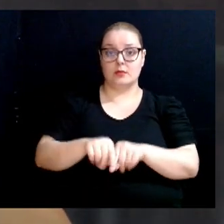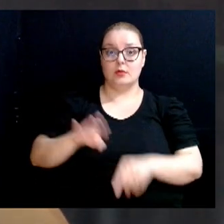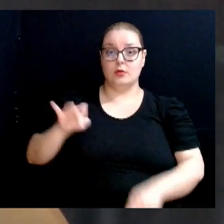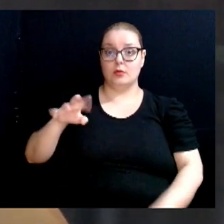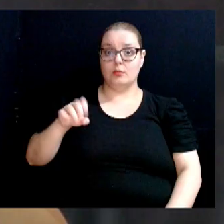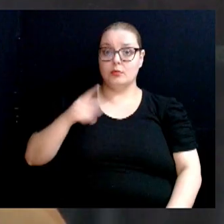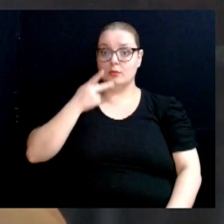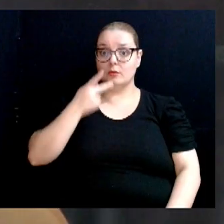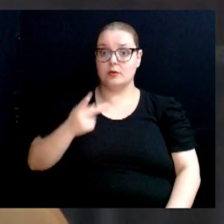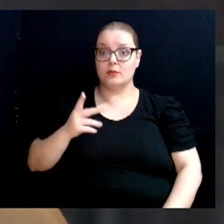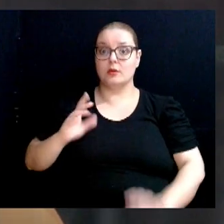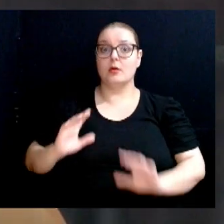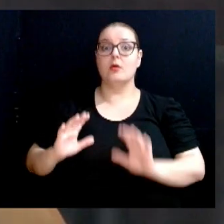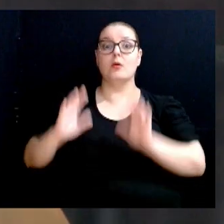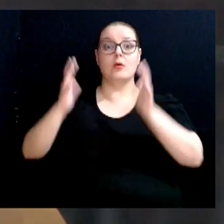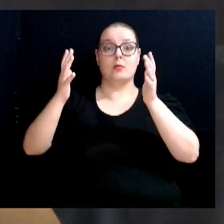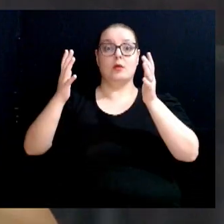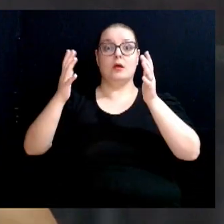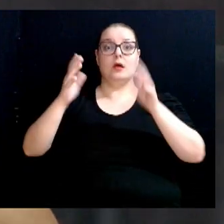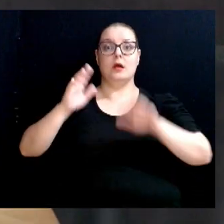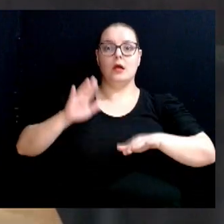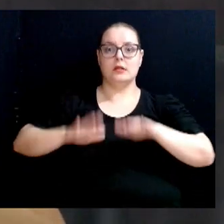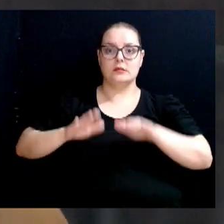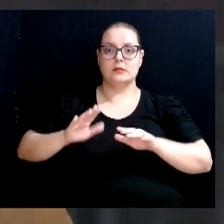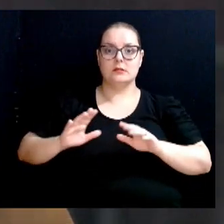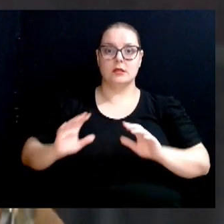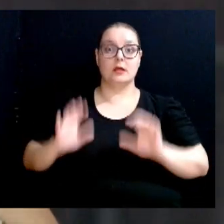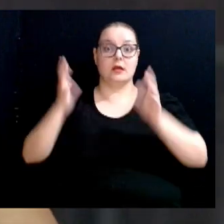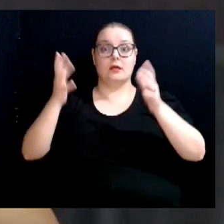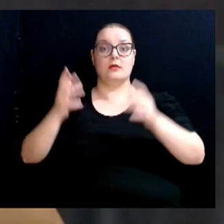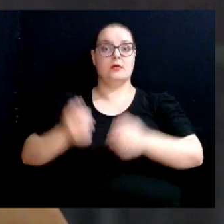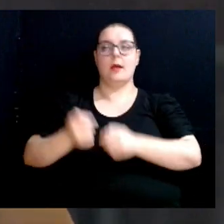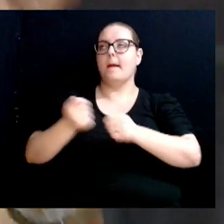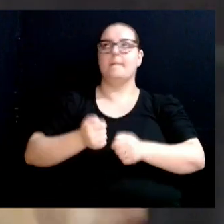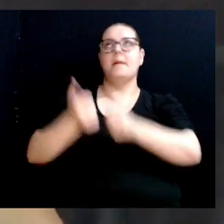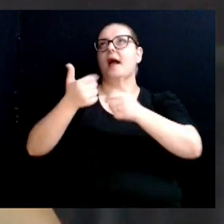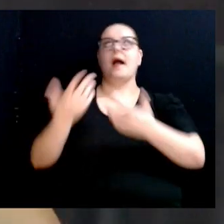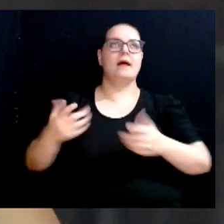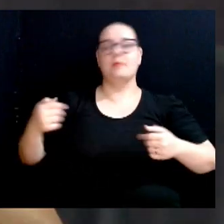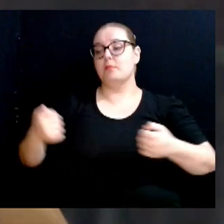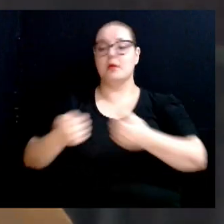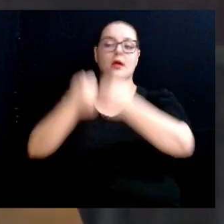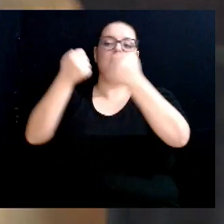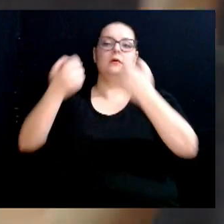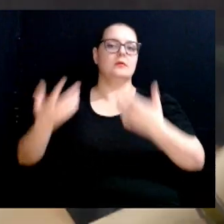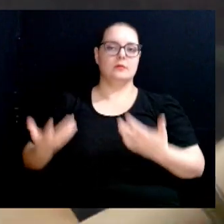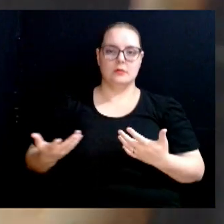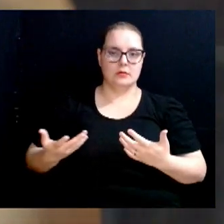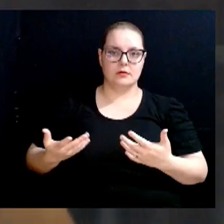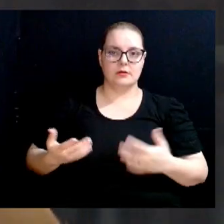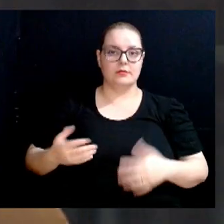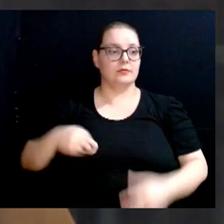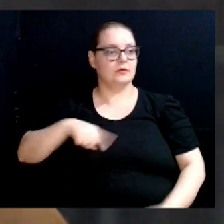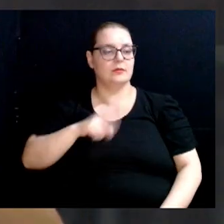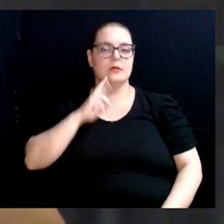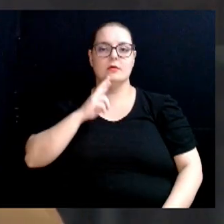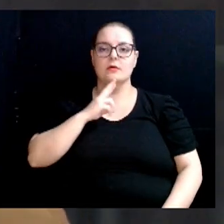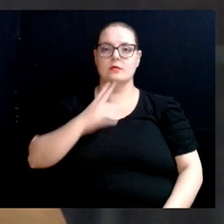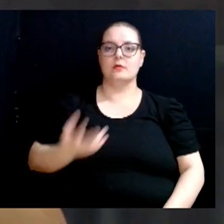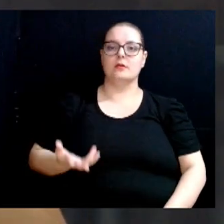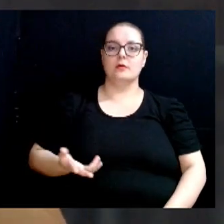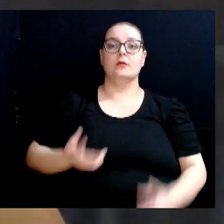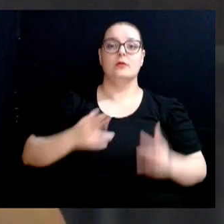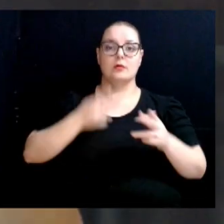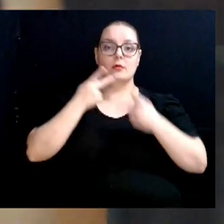comemorar. Às vezes a gente associa que o comemorar é vamos abrir uma garrafa de champanhe, vamos brindar, vamos para um restaurante, que nem a gente estava falando do grandioso. Às